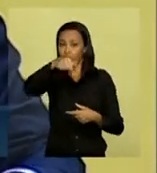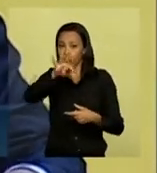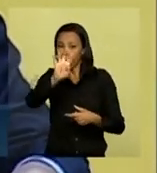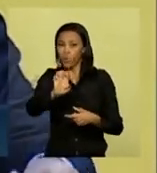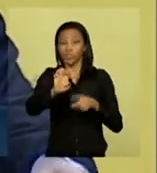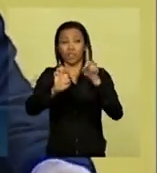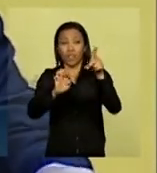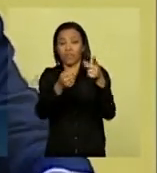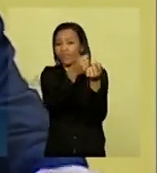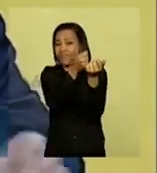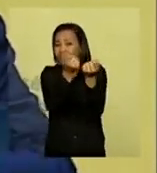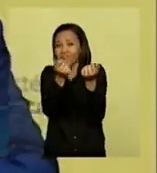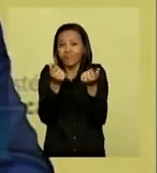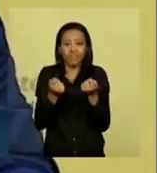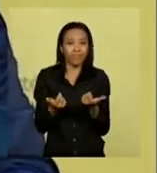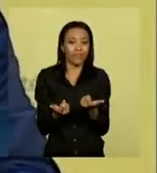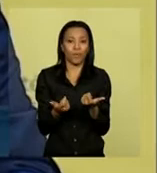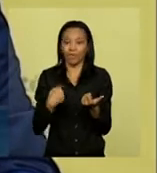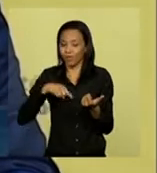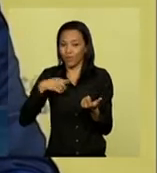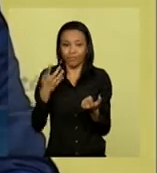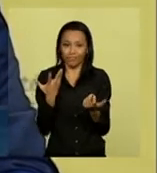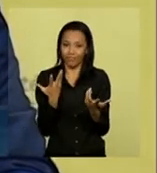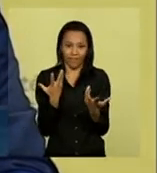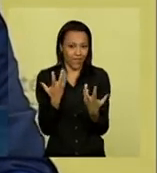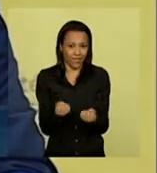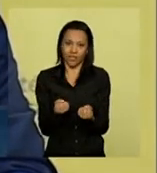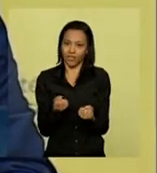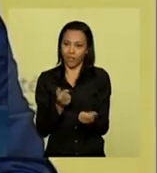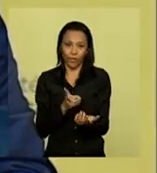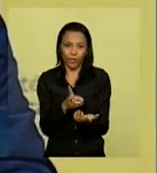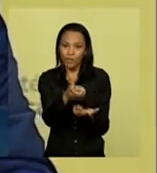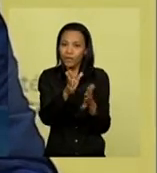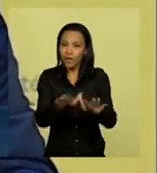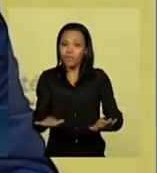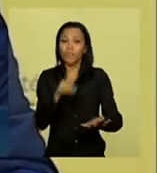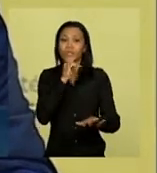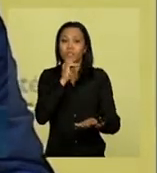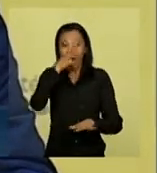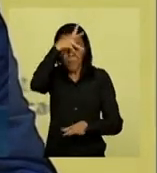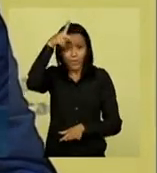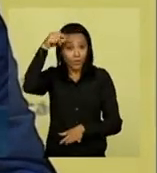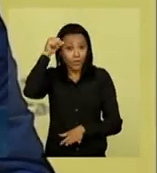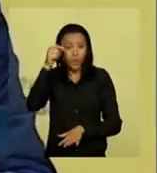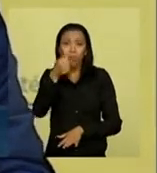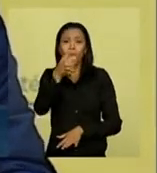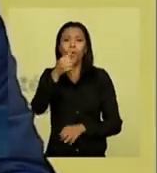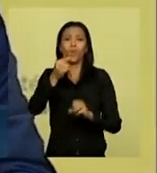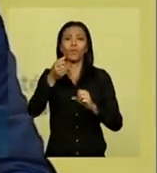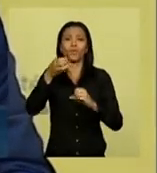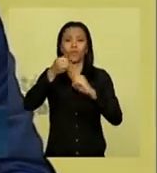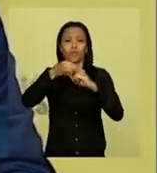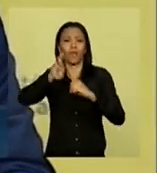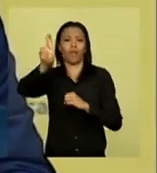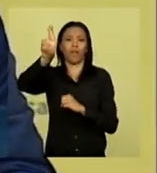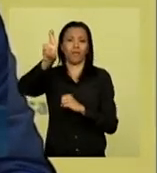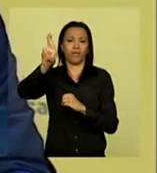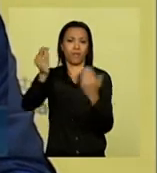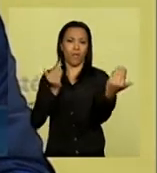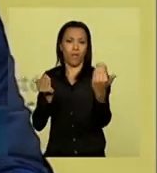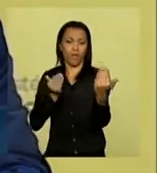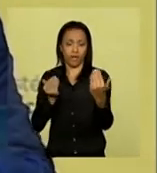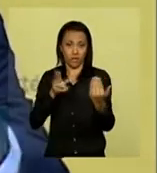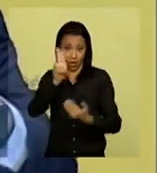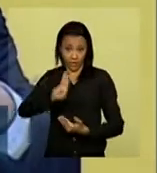e sustentável e na aceitável por exemplo o Amazonas tinha menos doutores de quando o estado de São Paulo bom